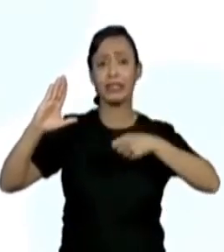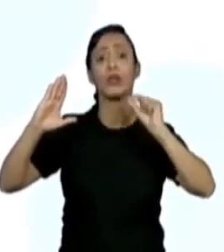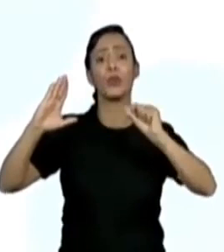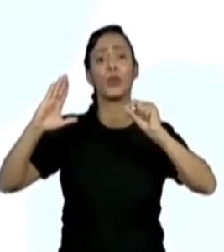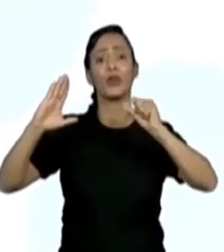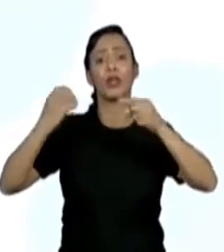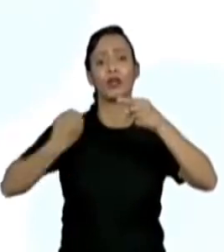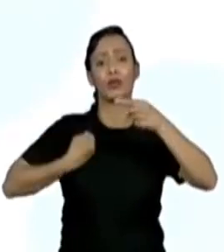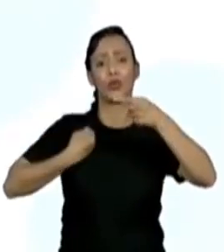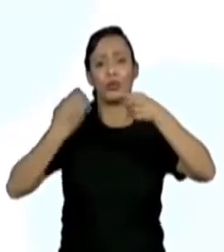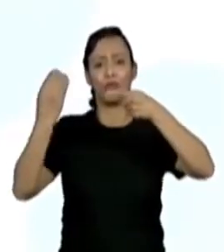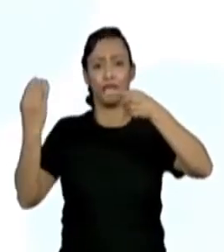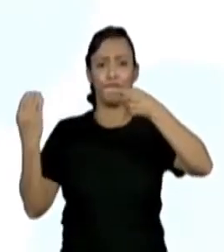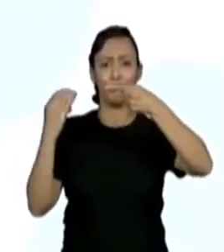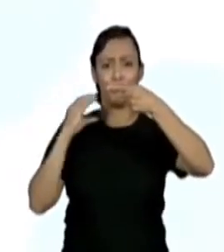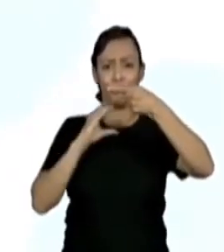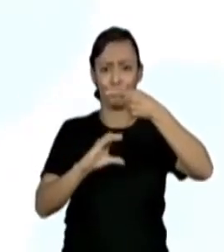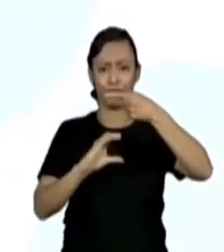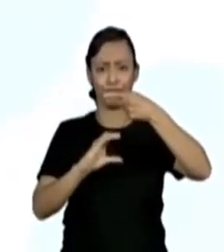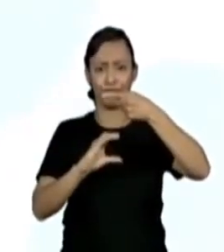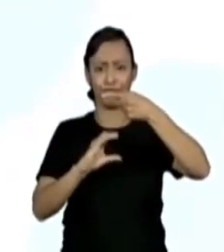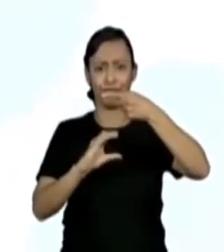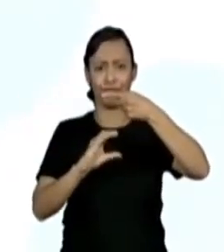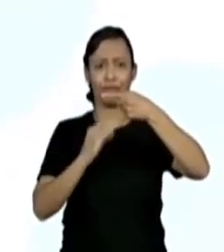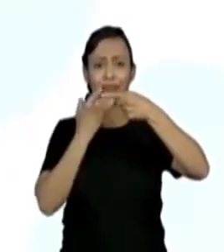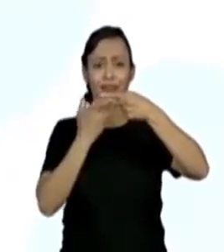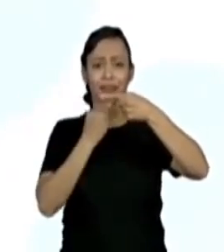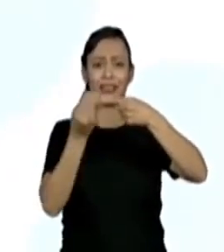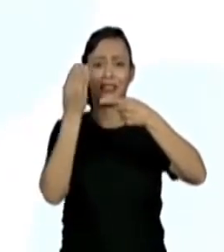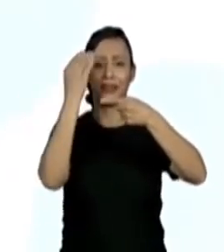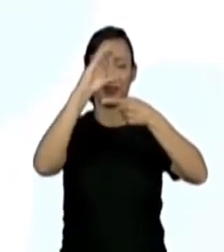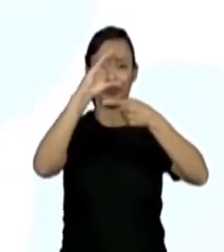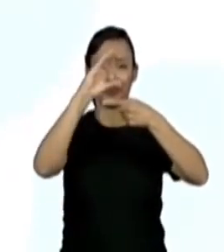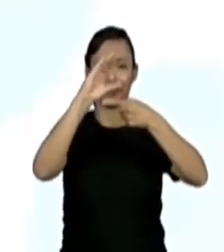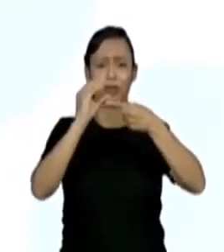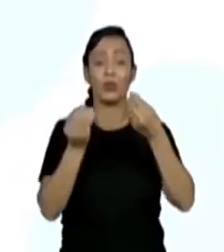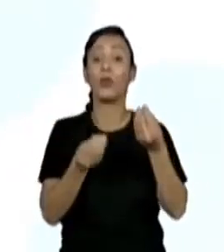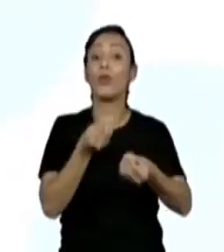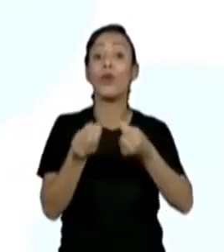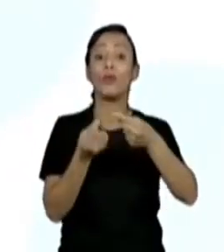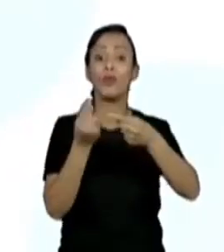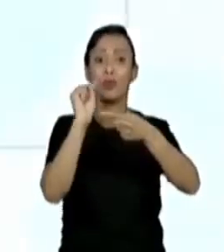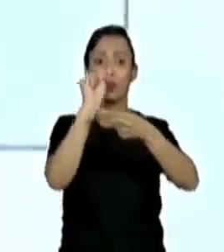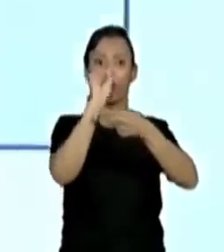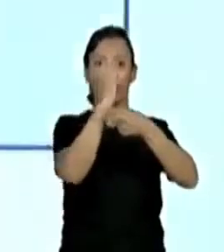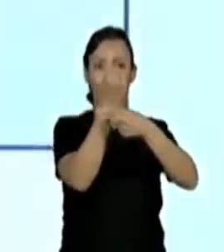fração e a parte não pintada é um não é